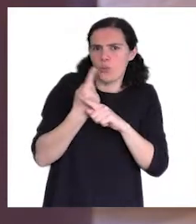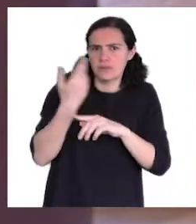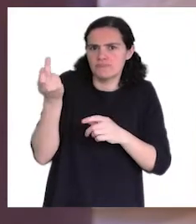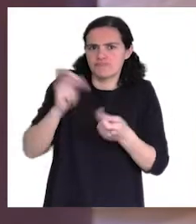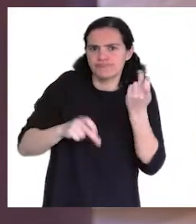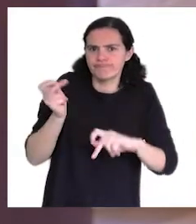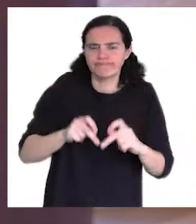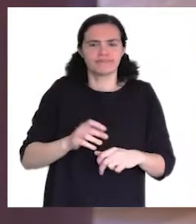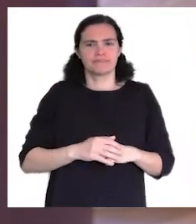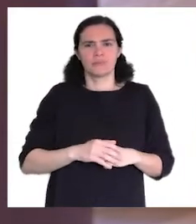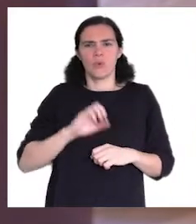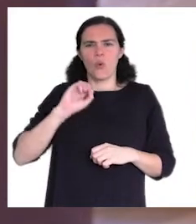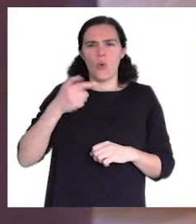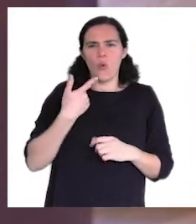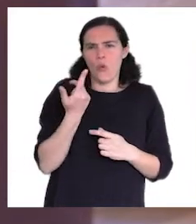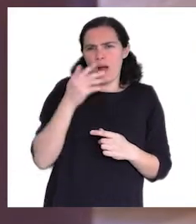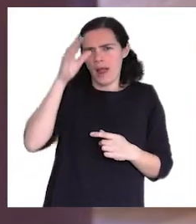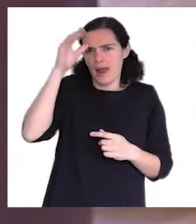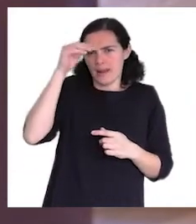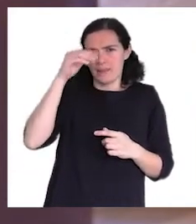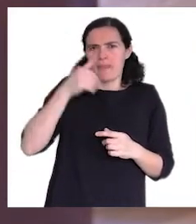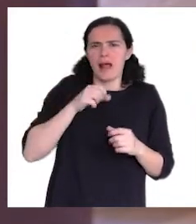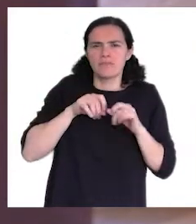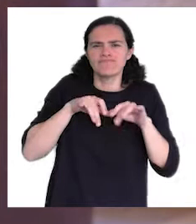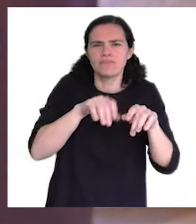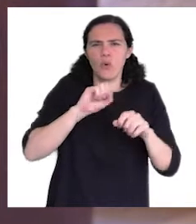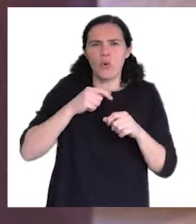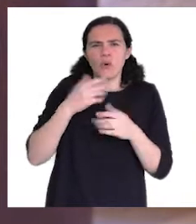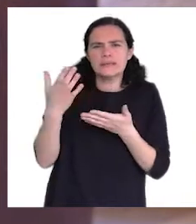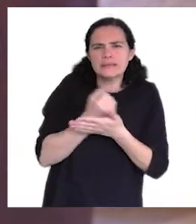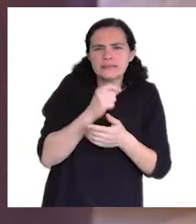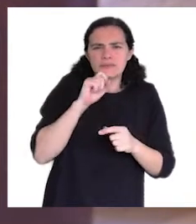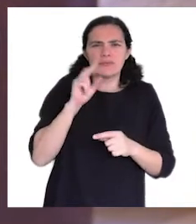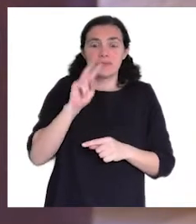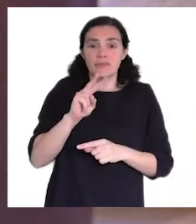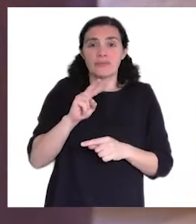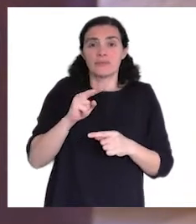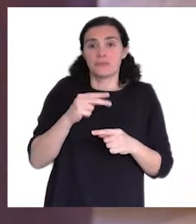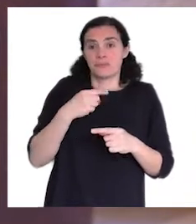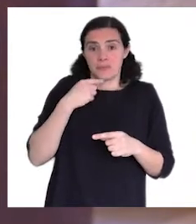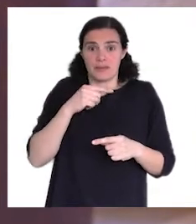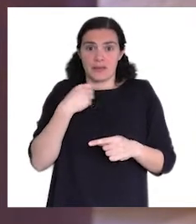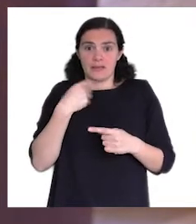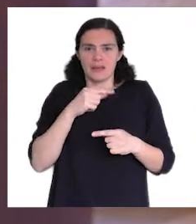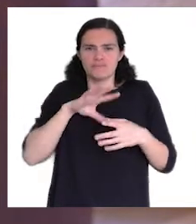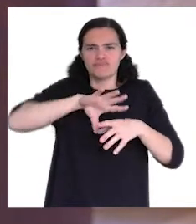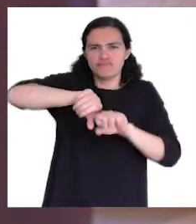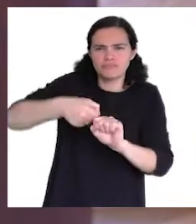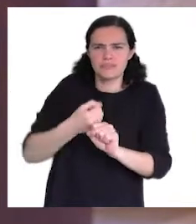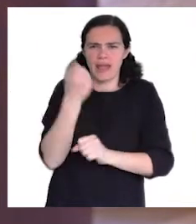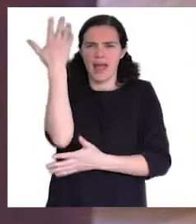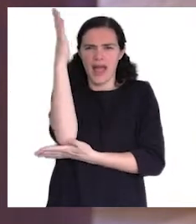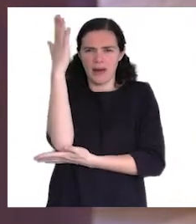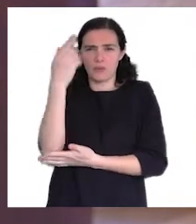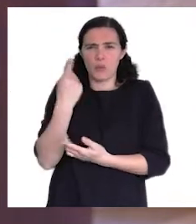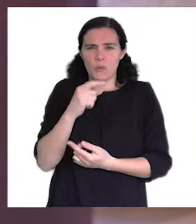incidente ou de praga ou do inseto que chega e que vem, de alguma forma, destruir uma das